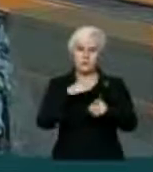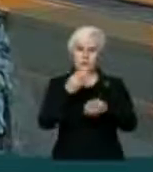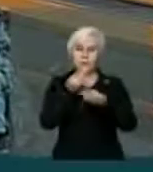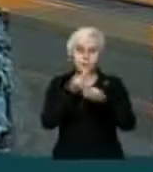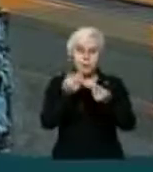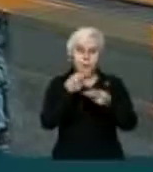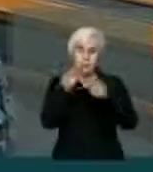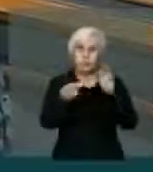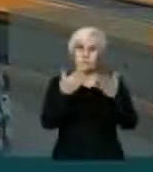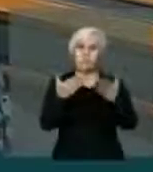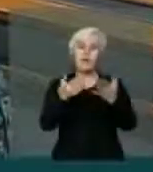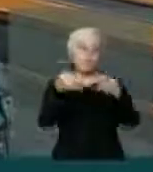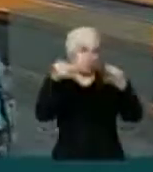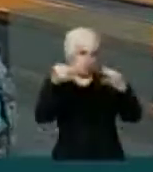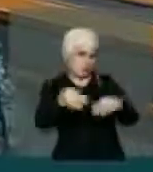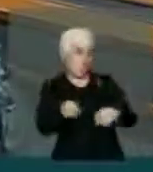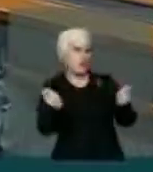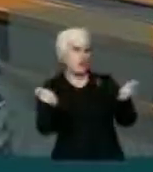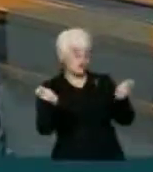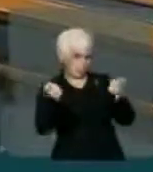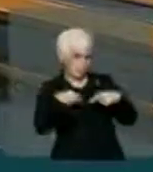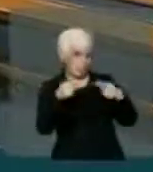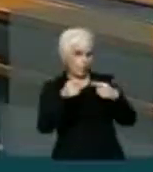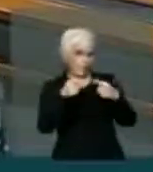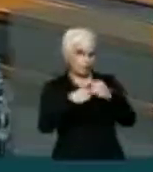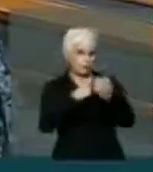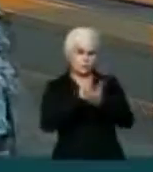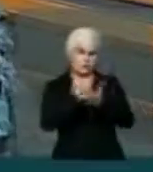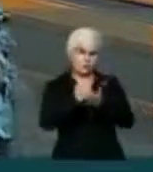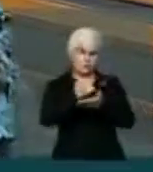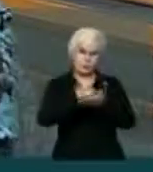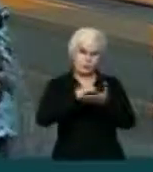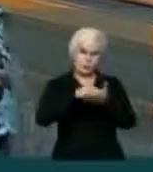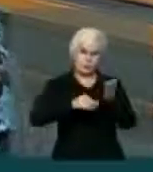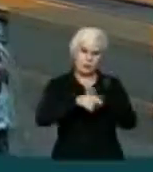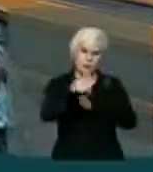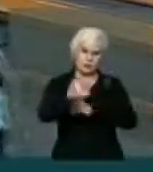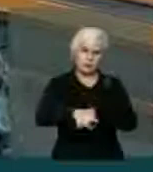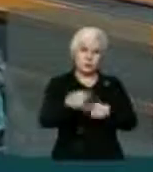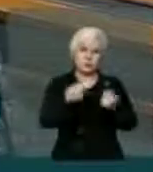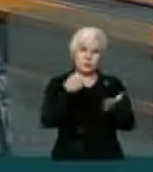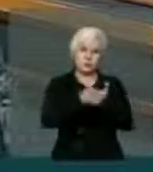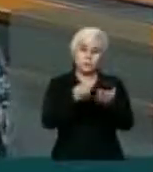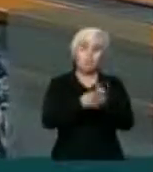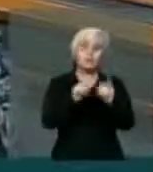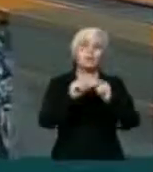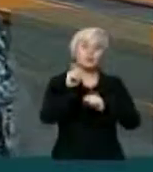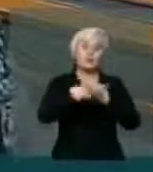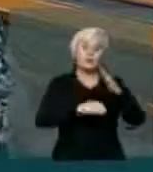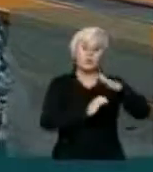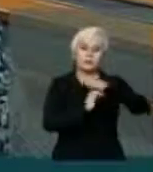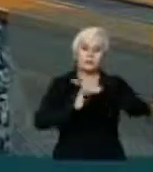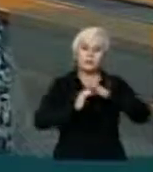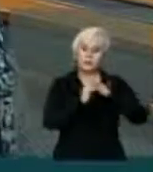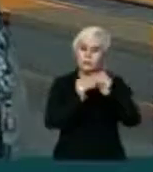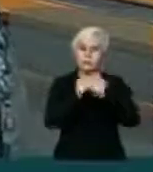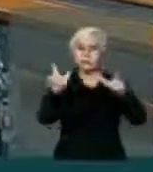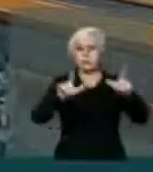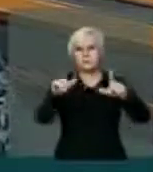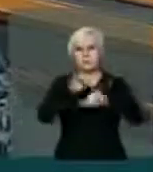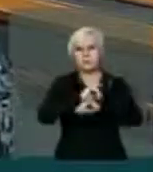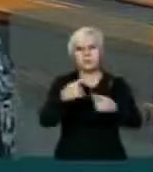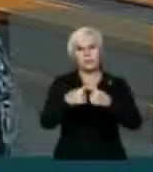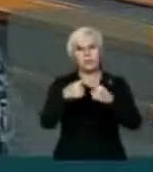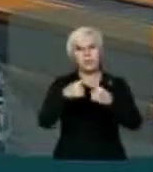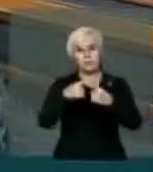olha, é justo que se renove nesses termos, o que é que precisa exigir dessa emissora no sentido? Porque a